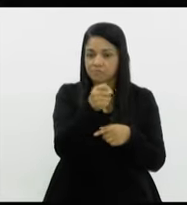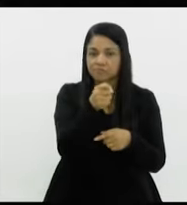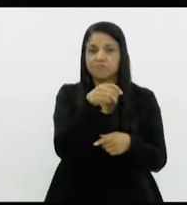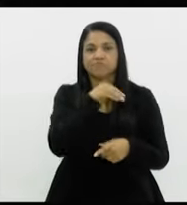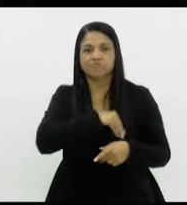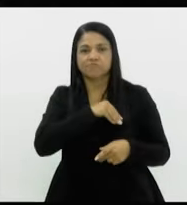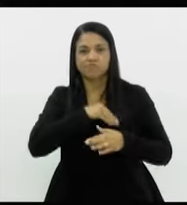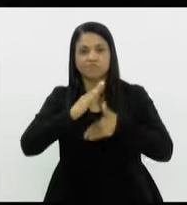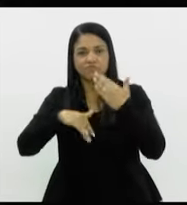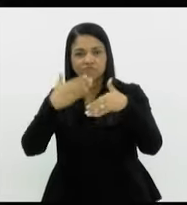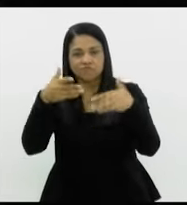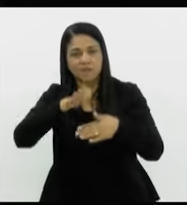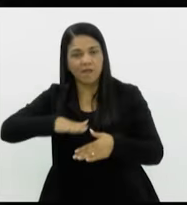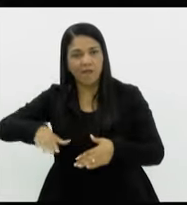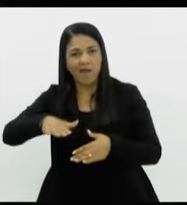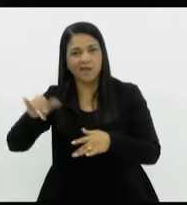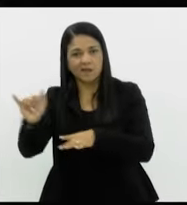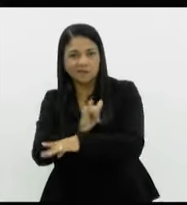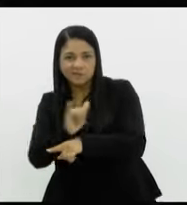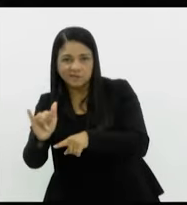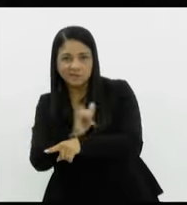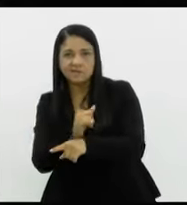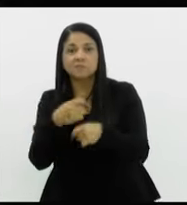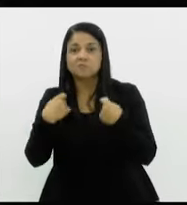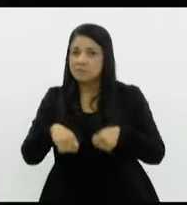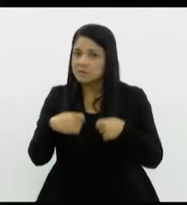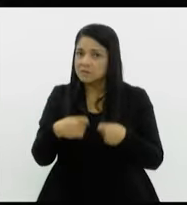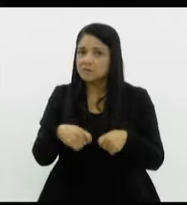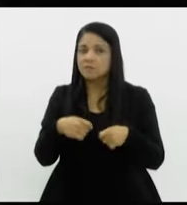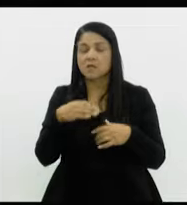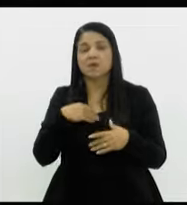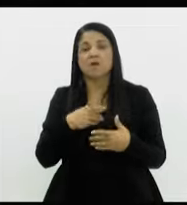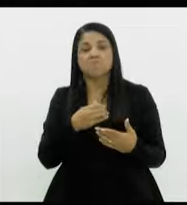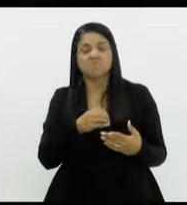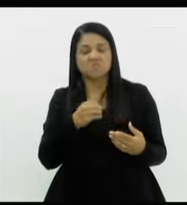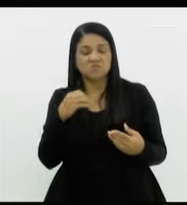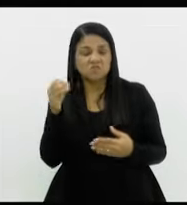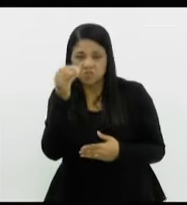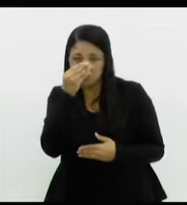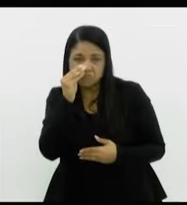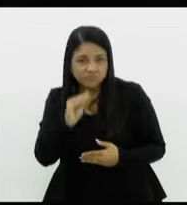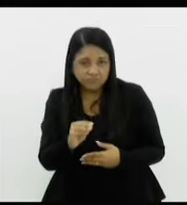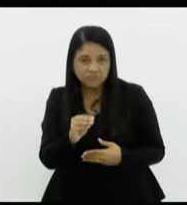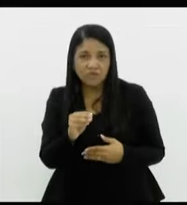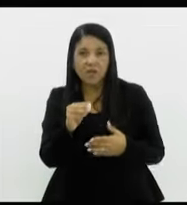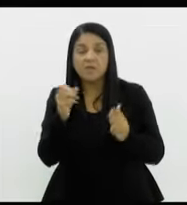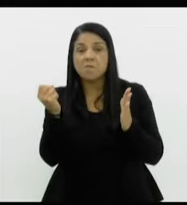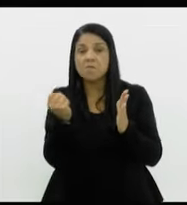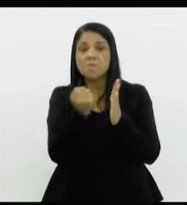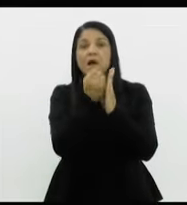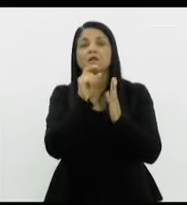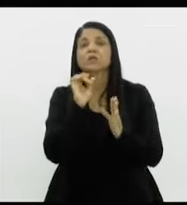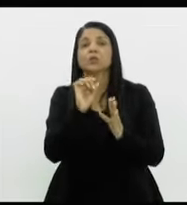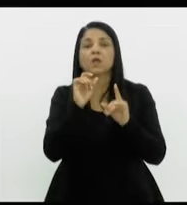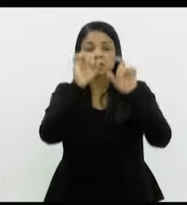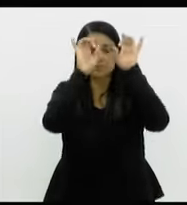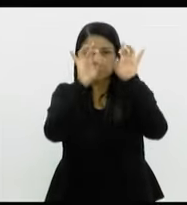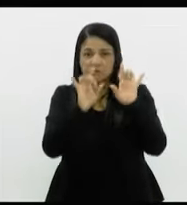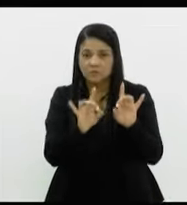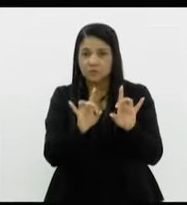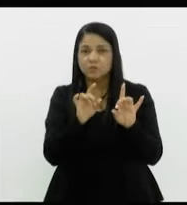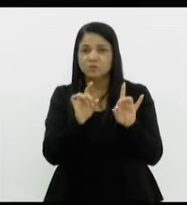e desenvolvimento de áreas estratégicas. E a não observação disso impacta e especialmente